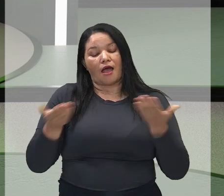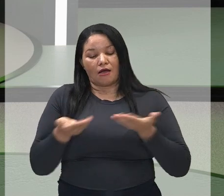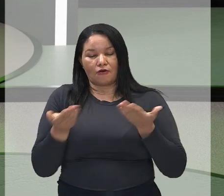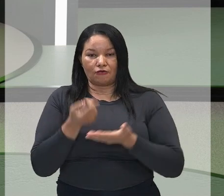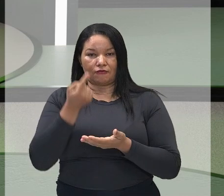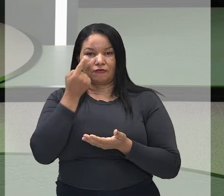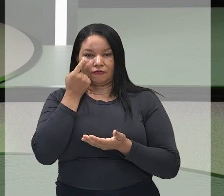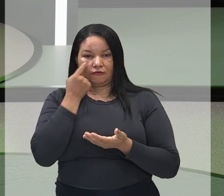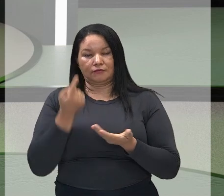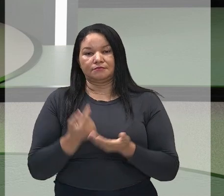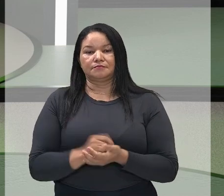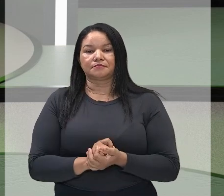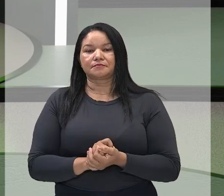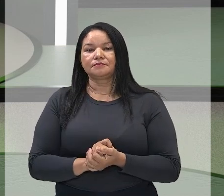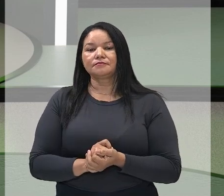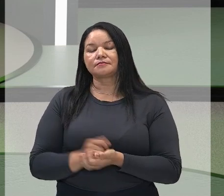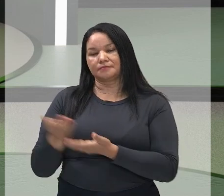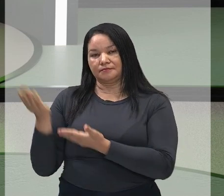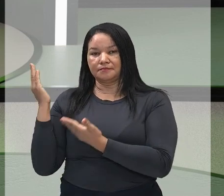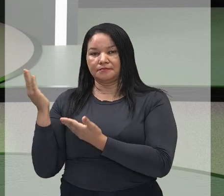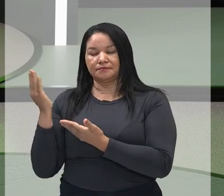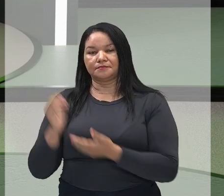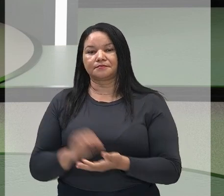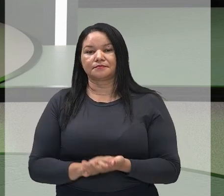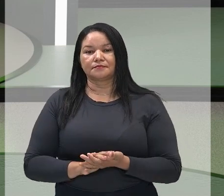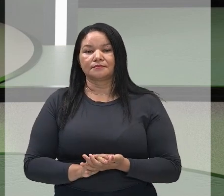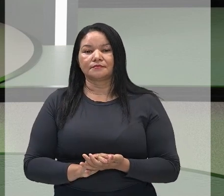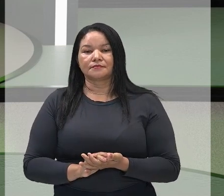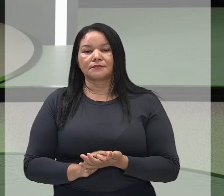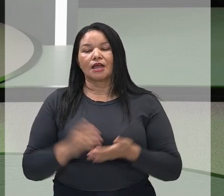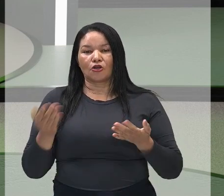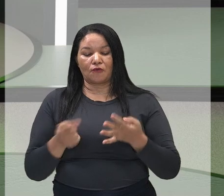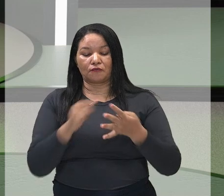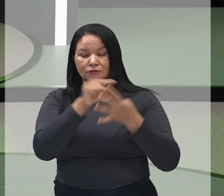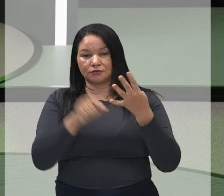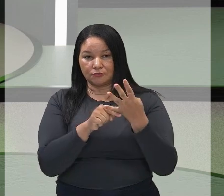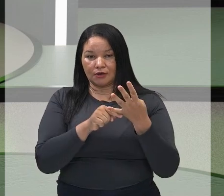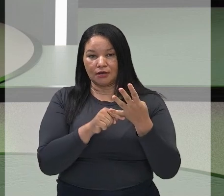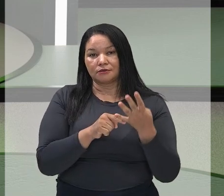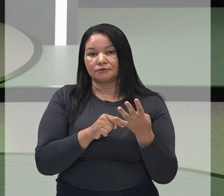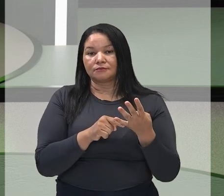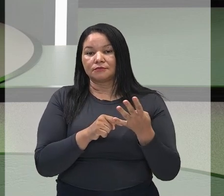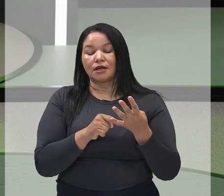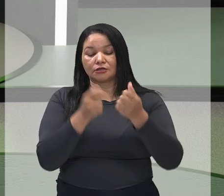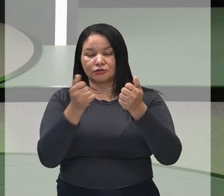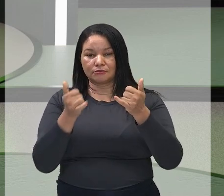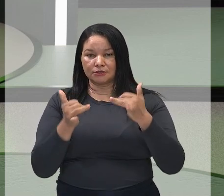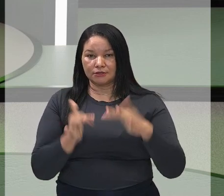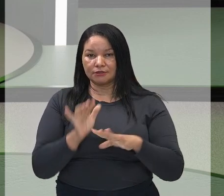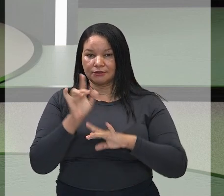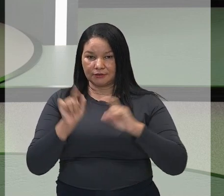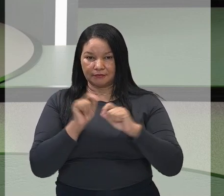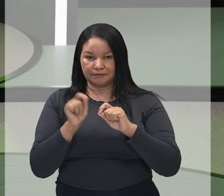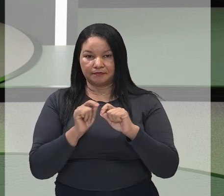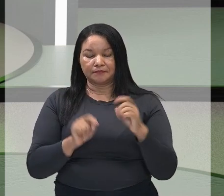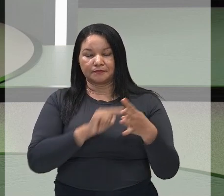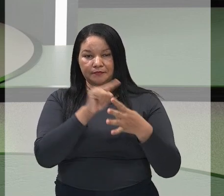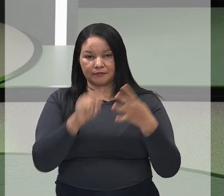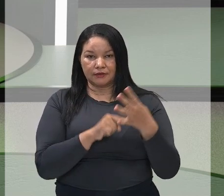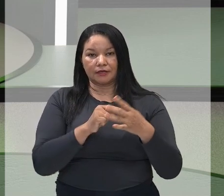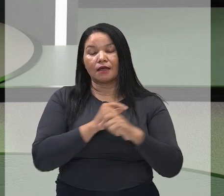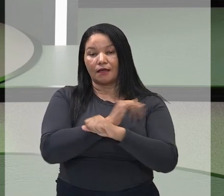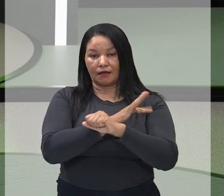funções químicas, então? Bem, as 4 que nós vamos abordar na presente revisão são